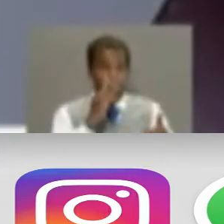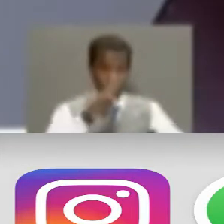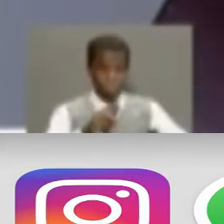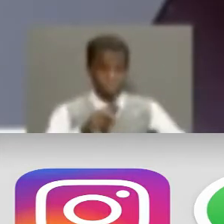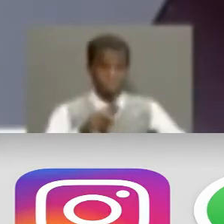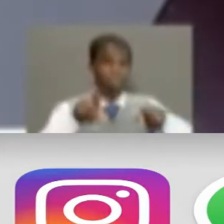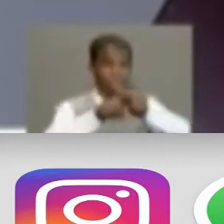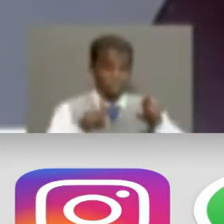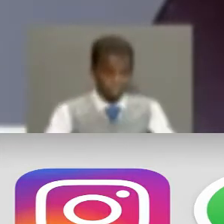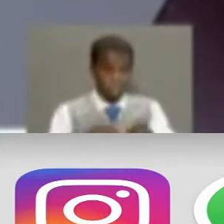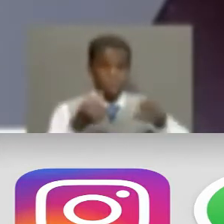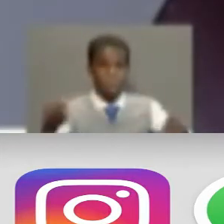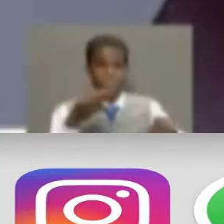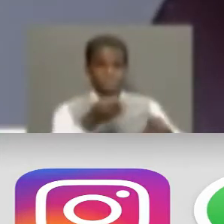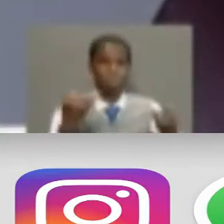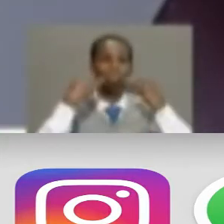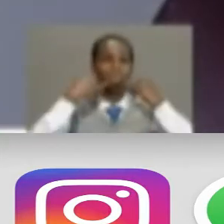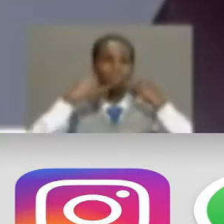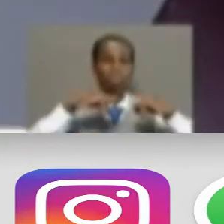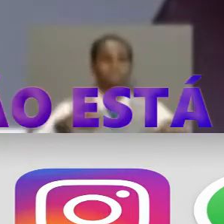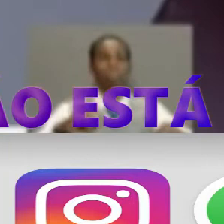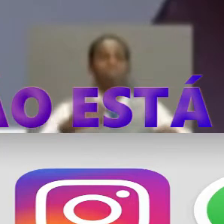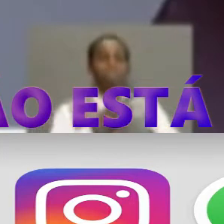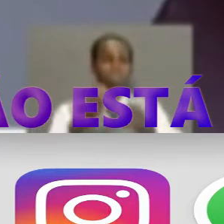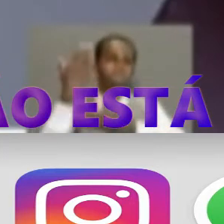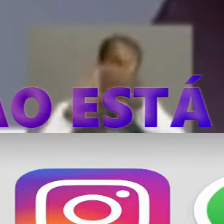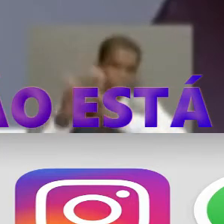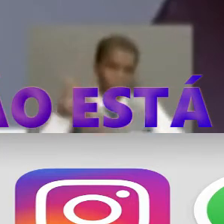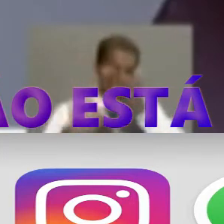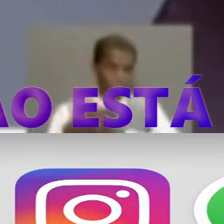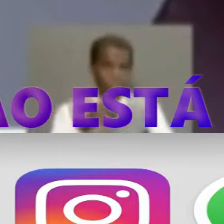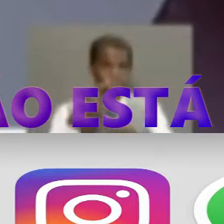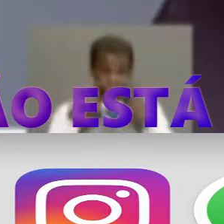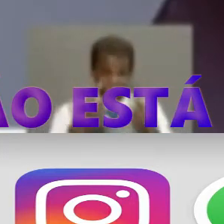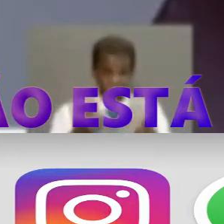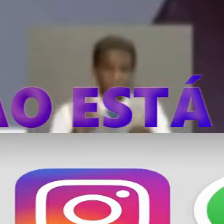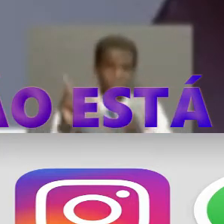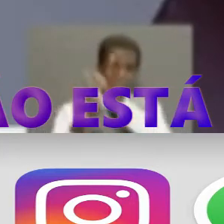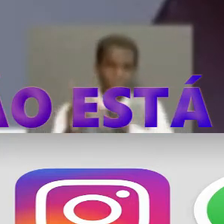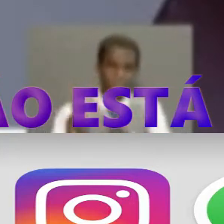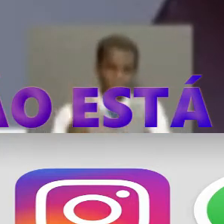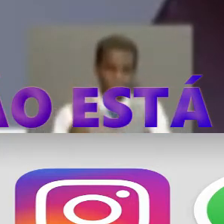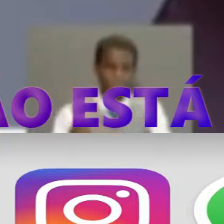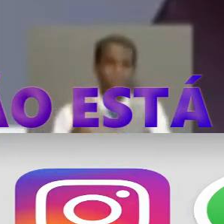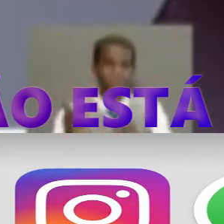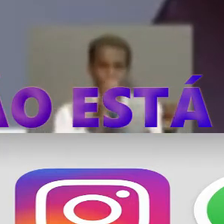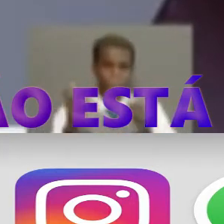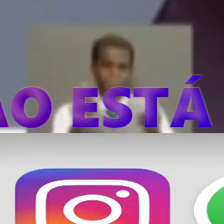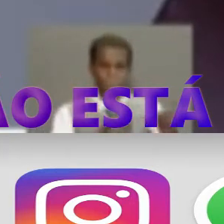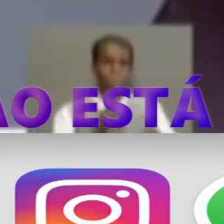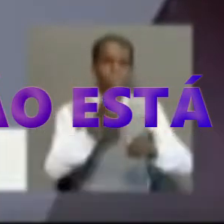assunto. E já ouvi debates muito fortes, a xingalharem quase o candidato, ou então